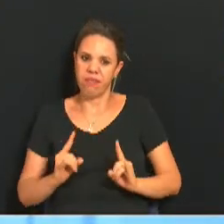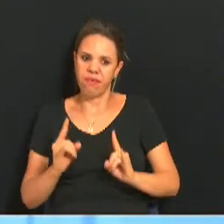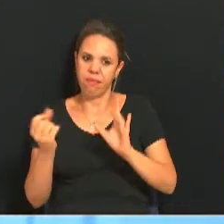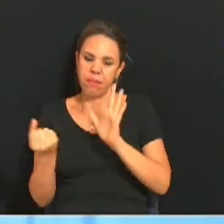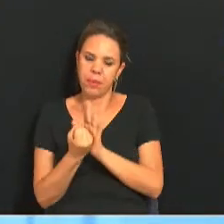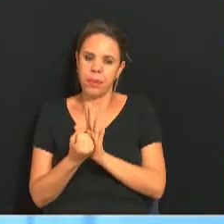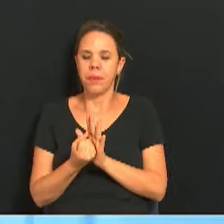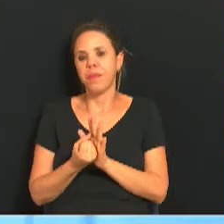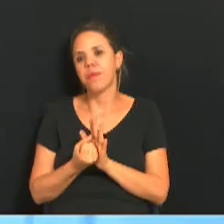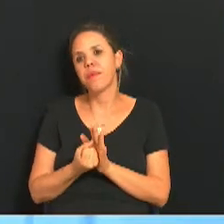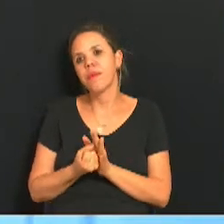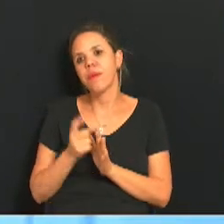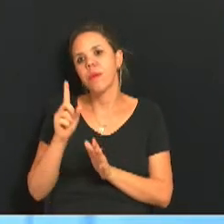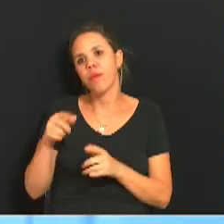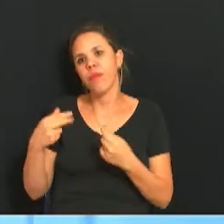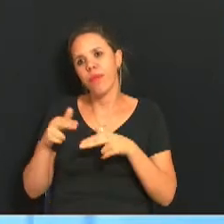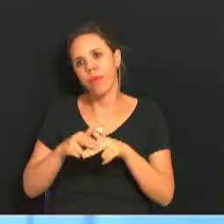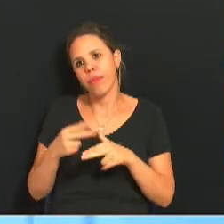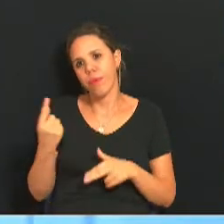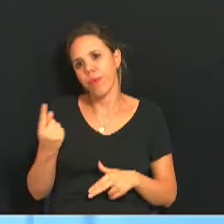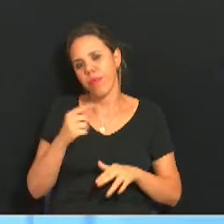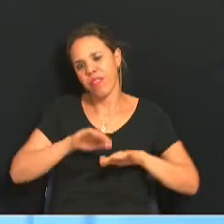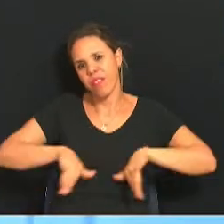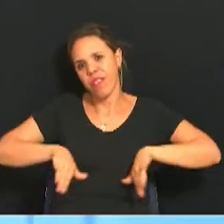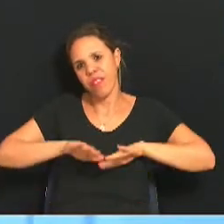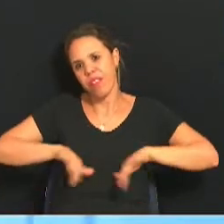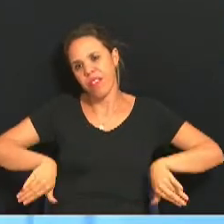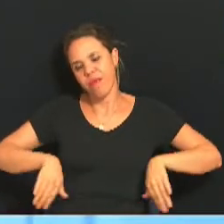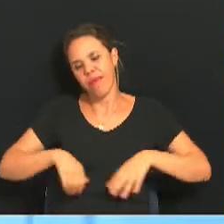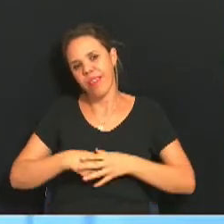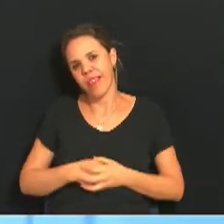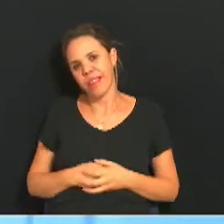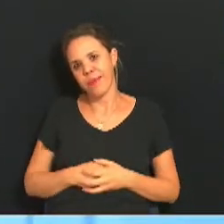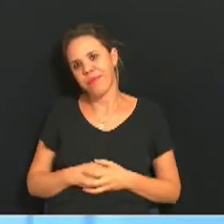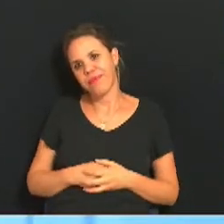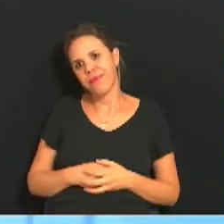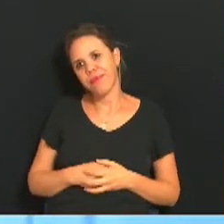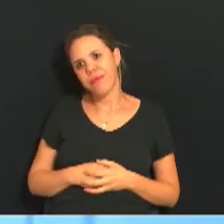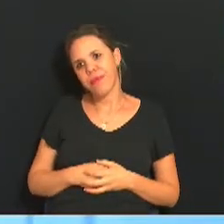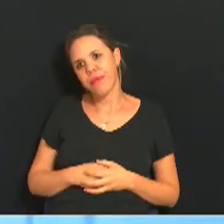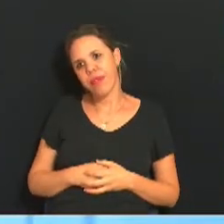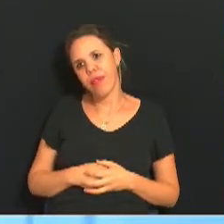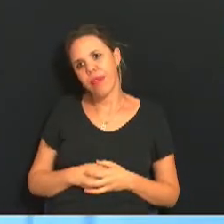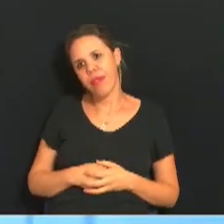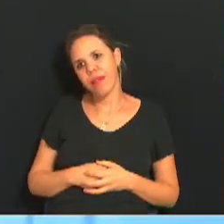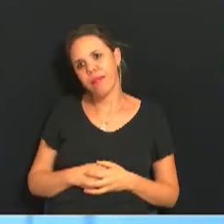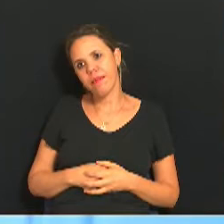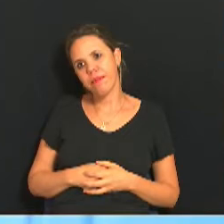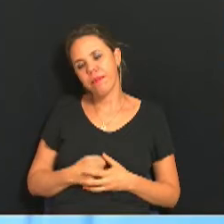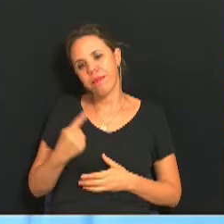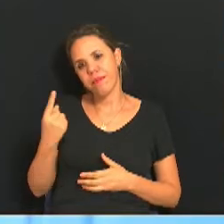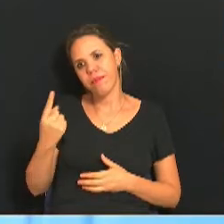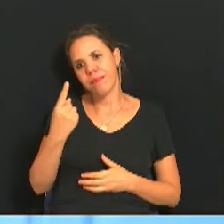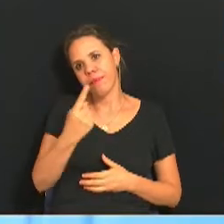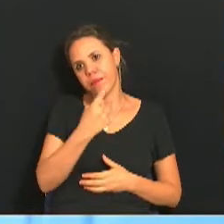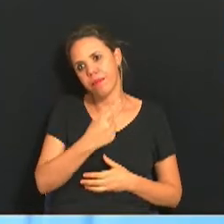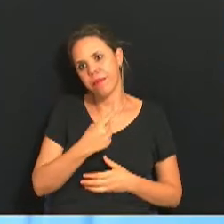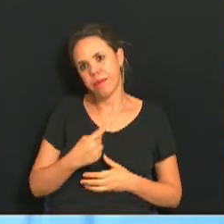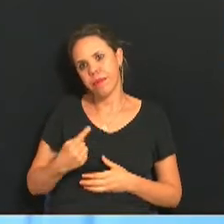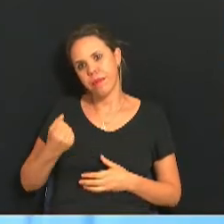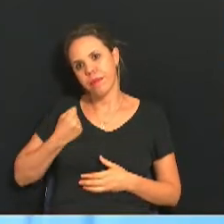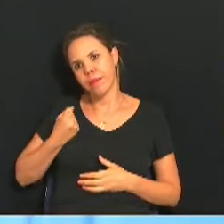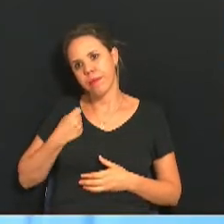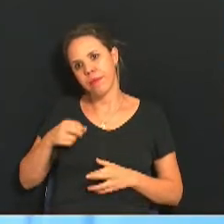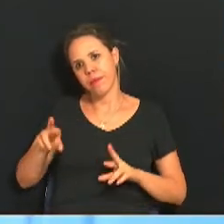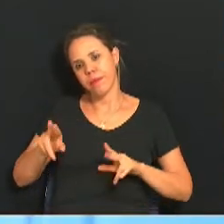Amei se dá individualmente para vocês bem singularizar e esses bens cada um desses dentes tem o área envoltória que